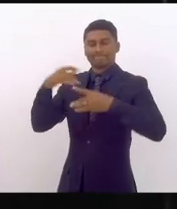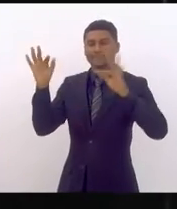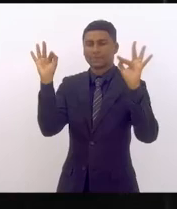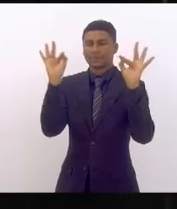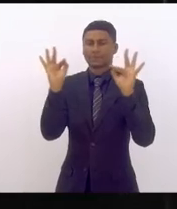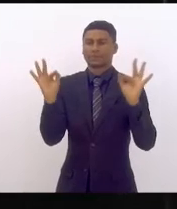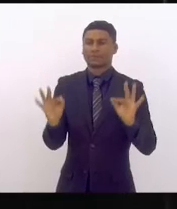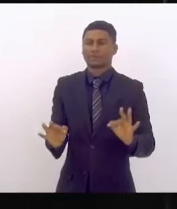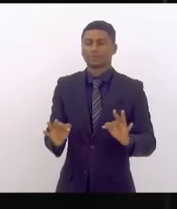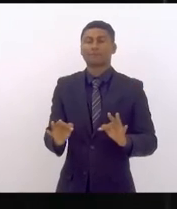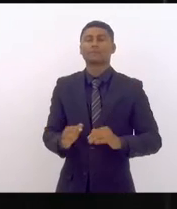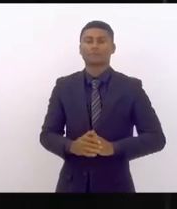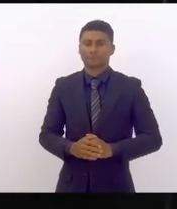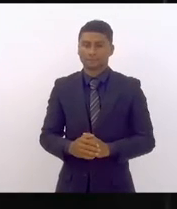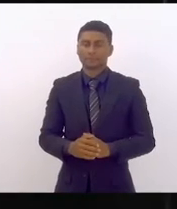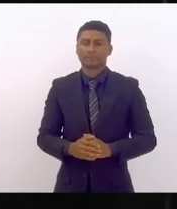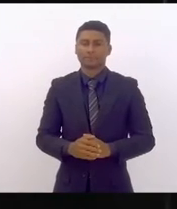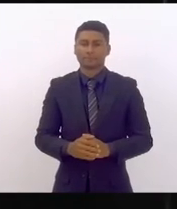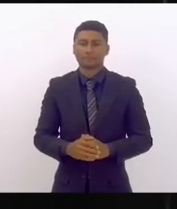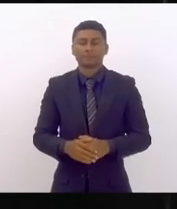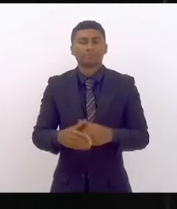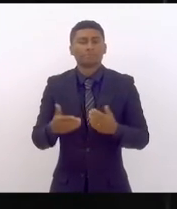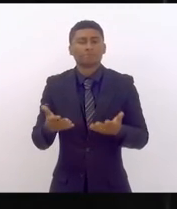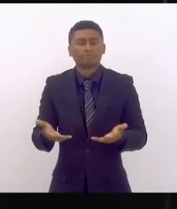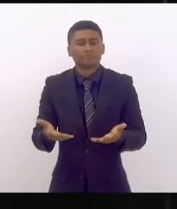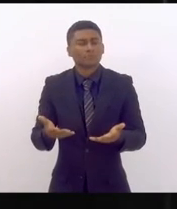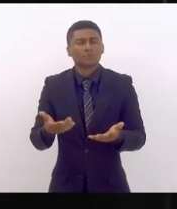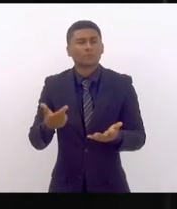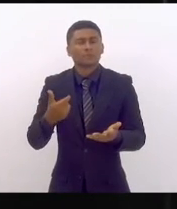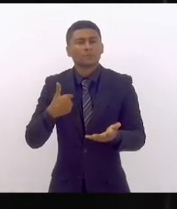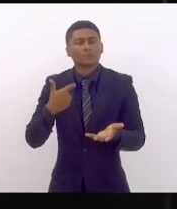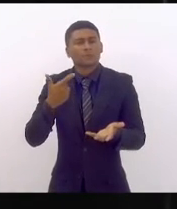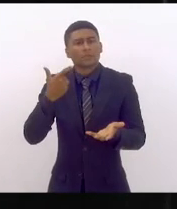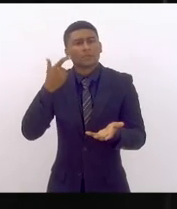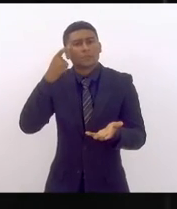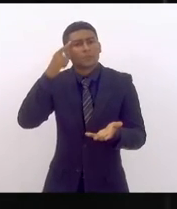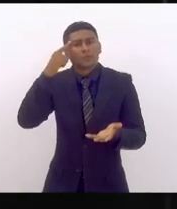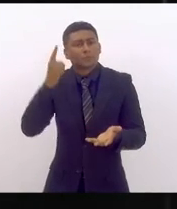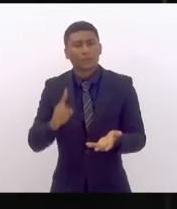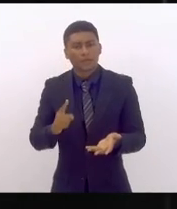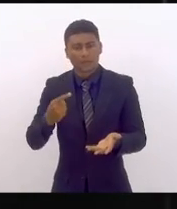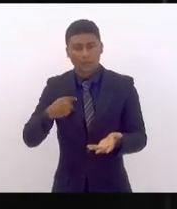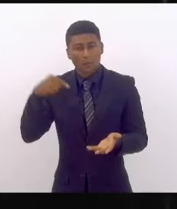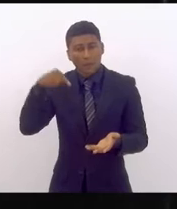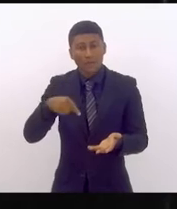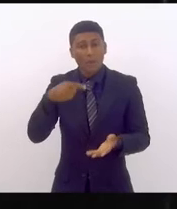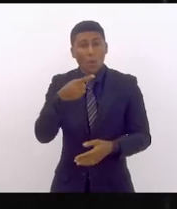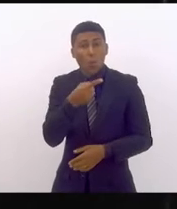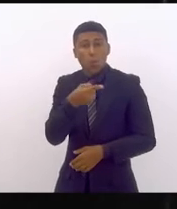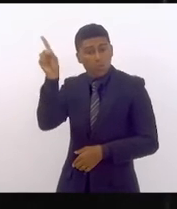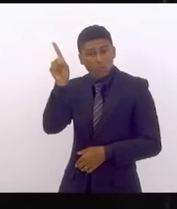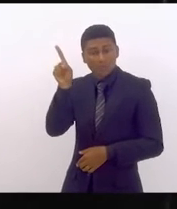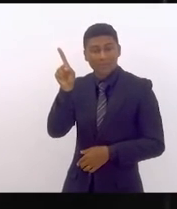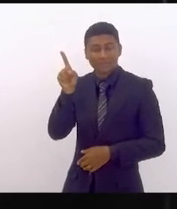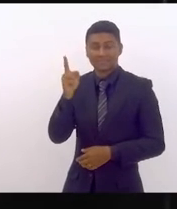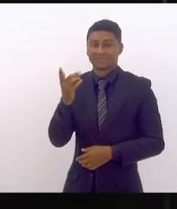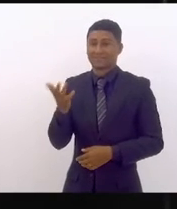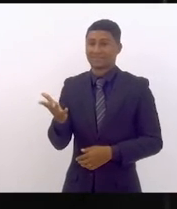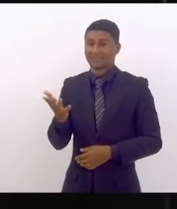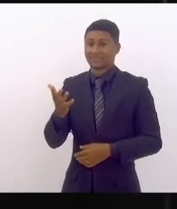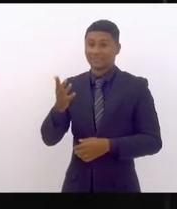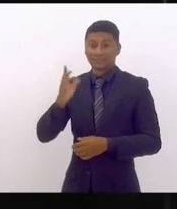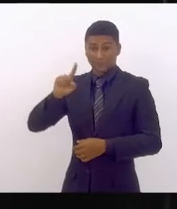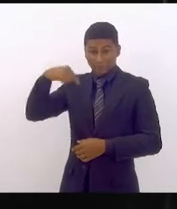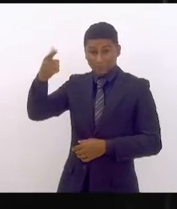que não sei Presidente tia Ju se é a última vez né se vou ter oportunidade de